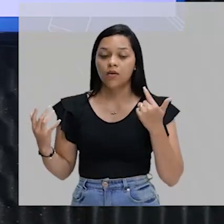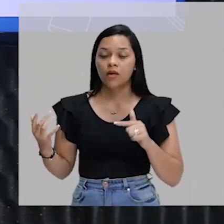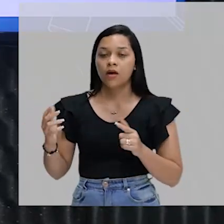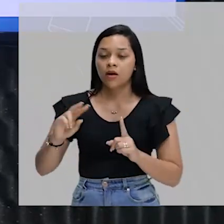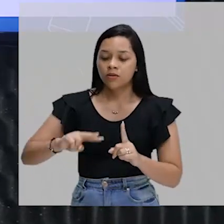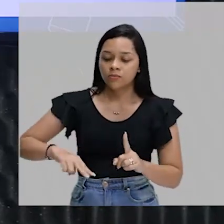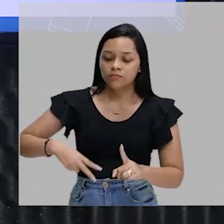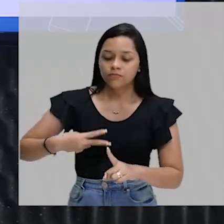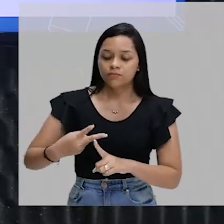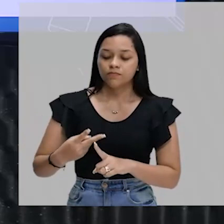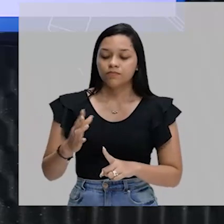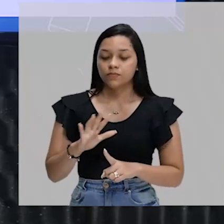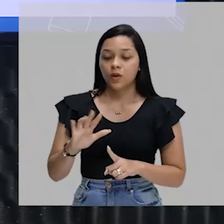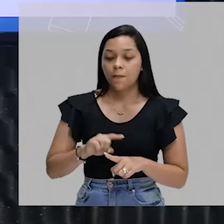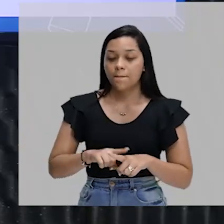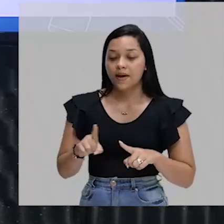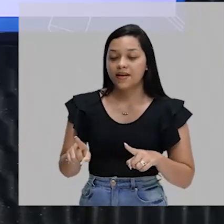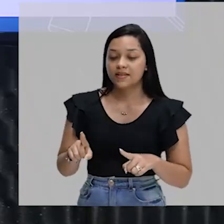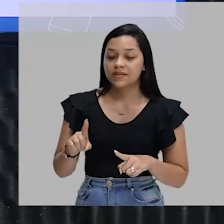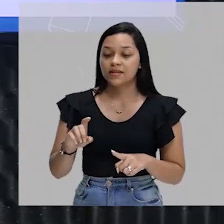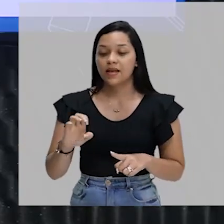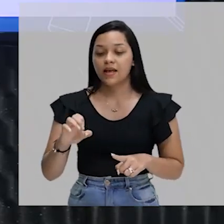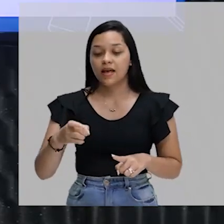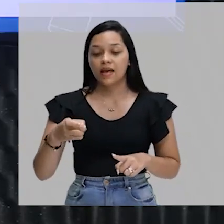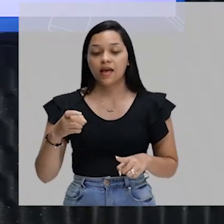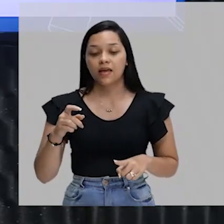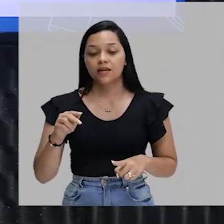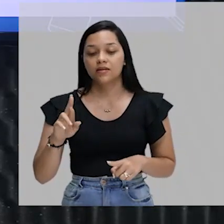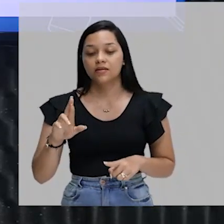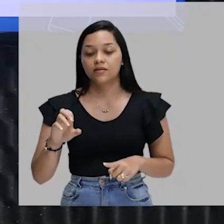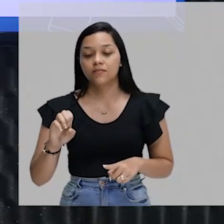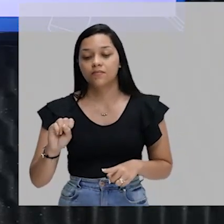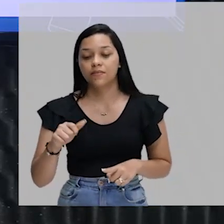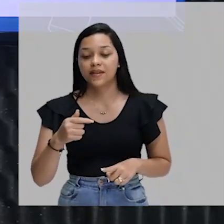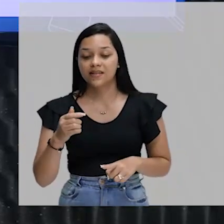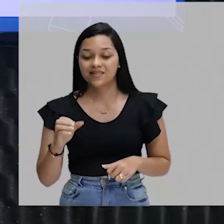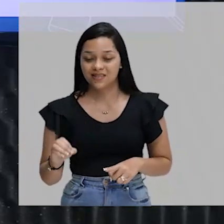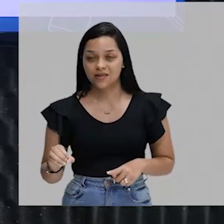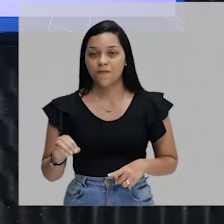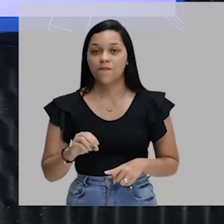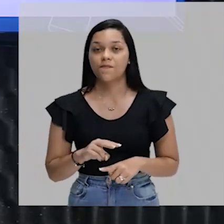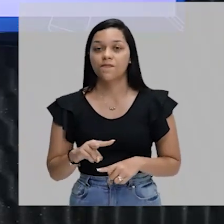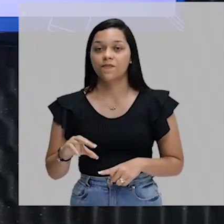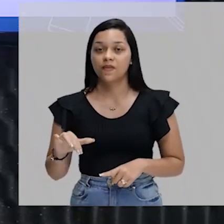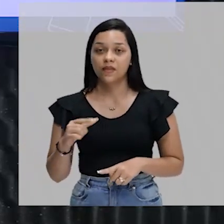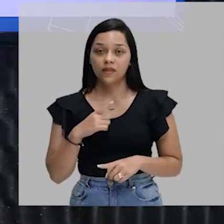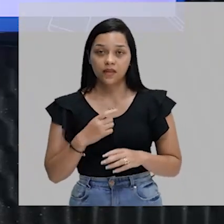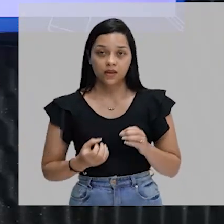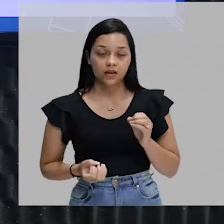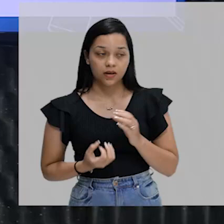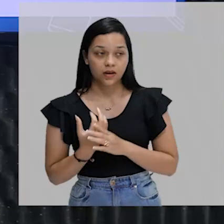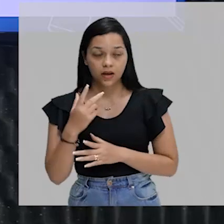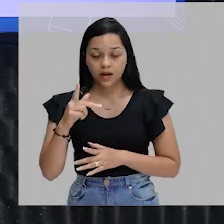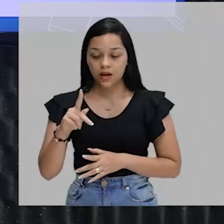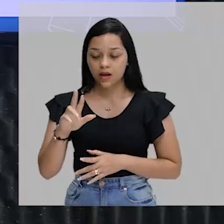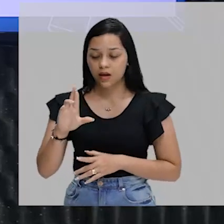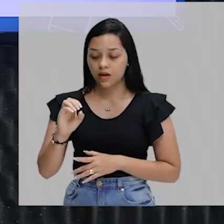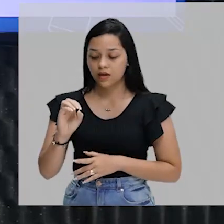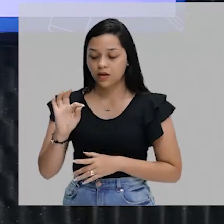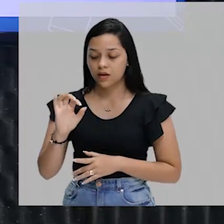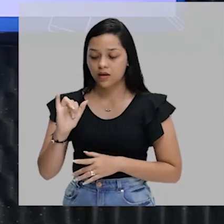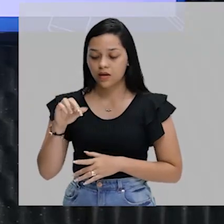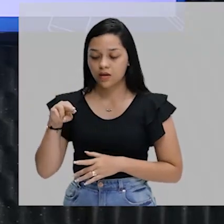duplicação do gene, vai ter expressão do gene. Tá? O gene ele vai produzir as proteínas que ele